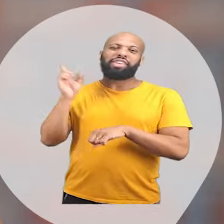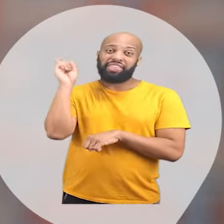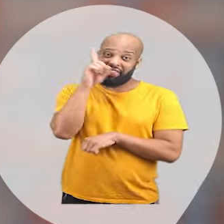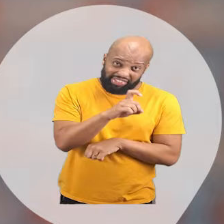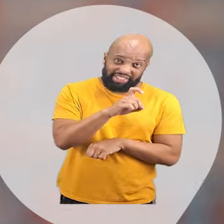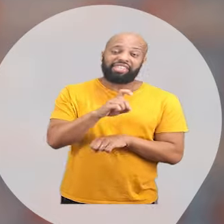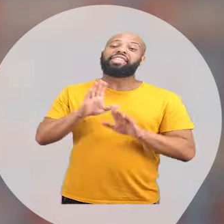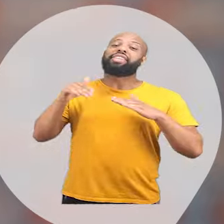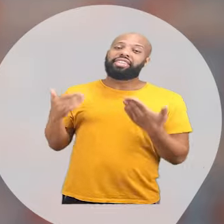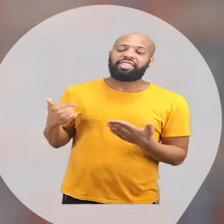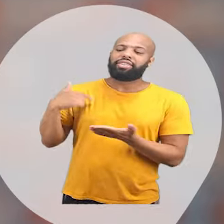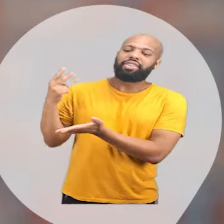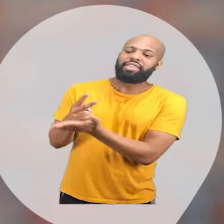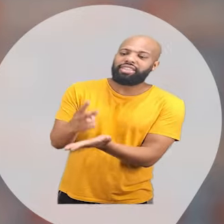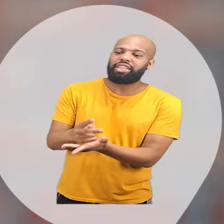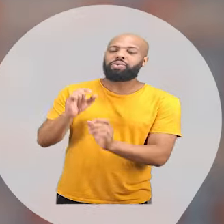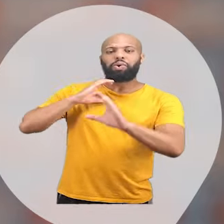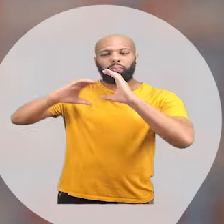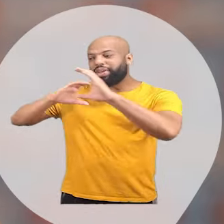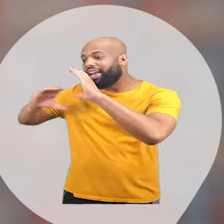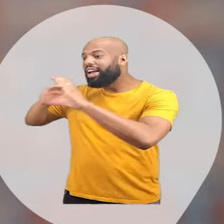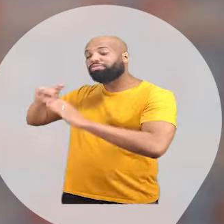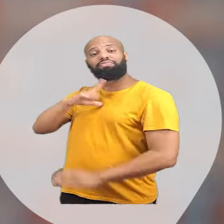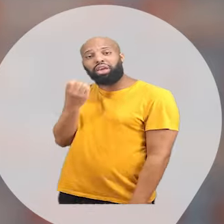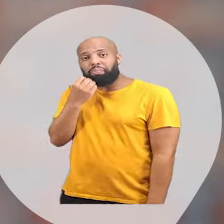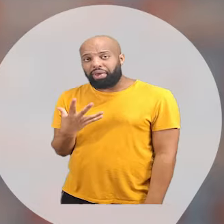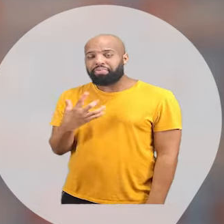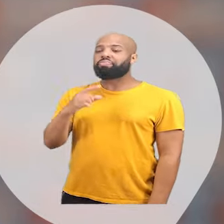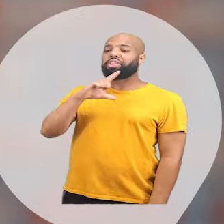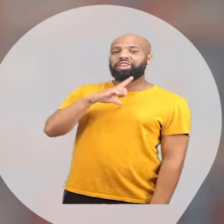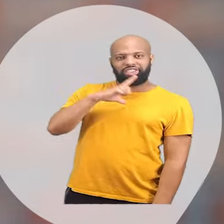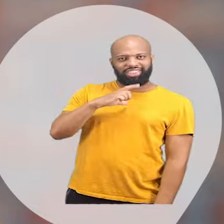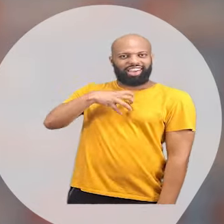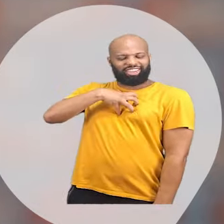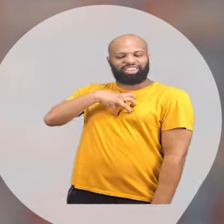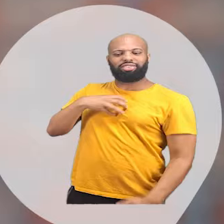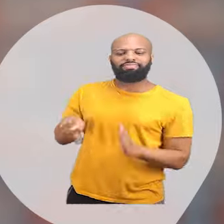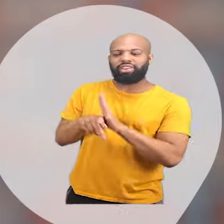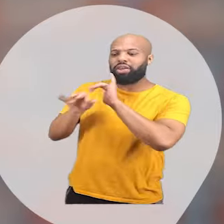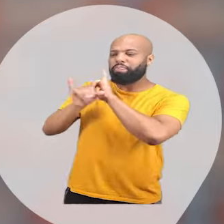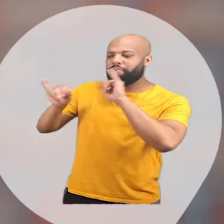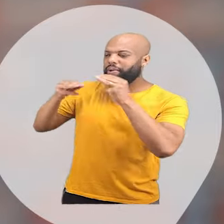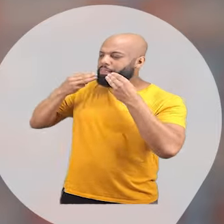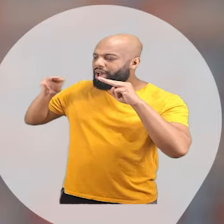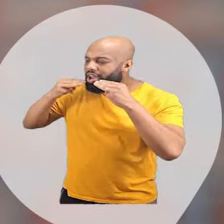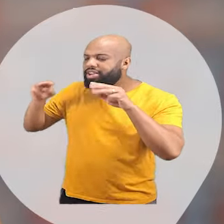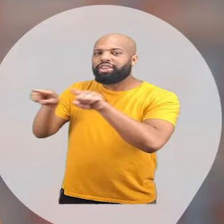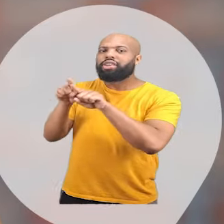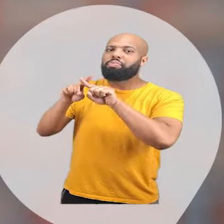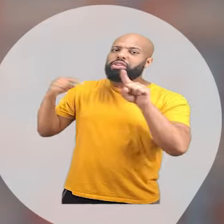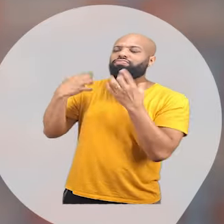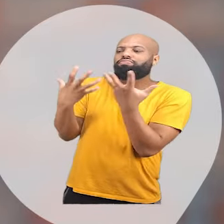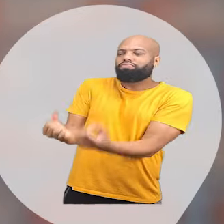mais difícil e tal e eu sempre fui muito significativa Então eu tinha esse viés mas de Publicidade marketing